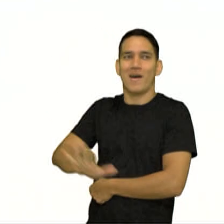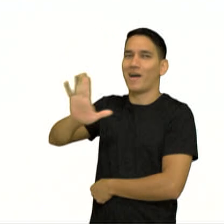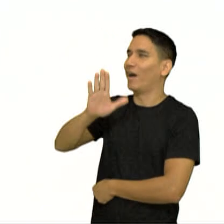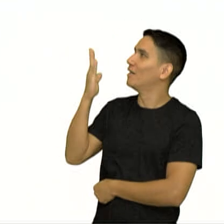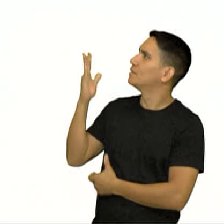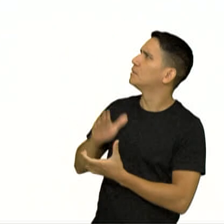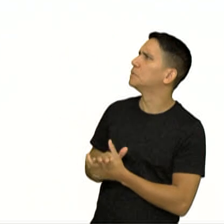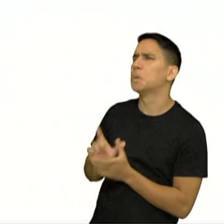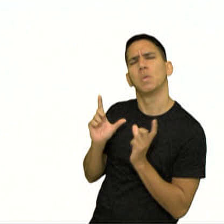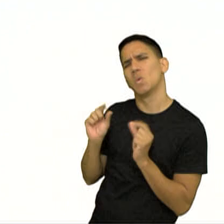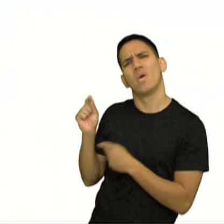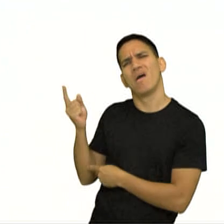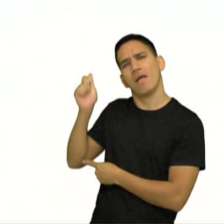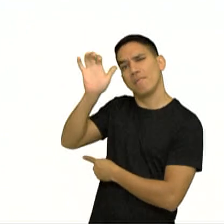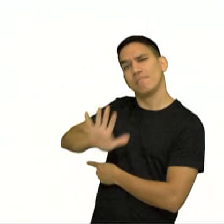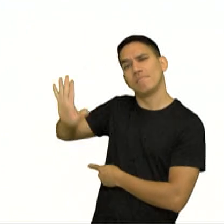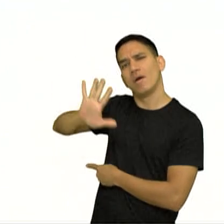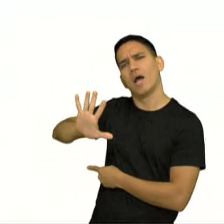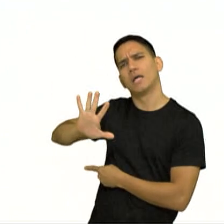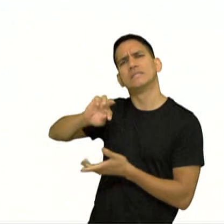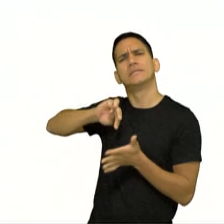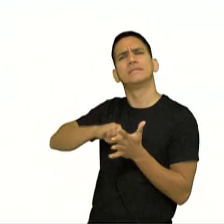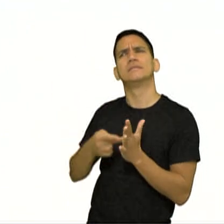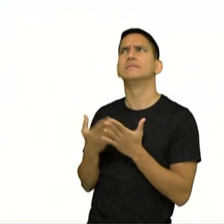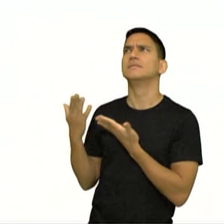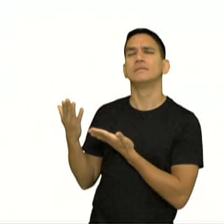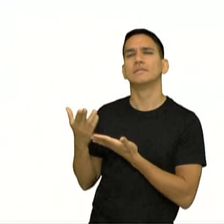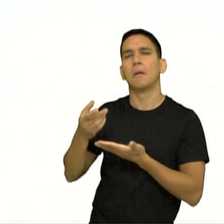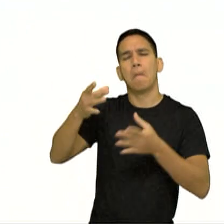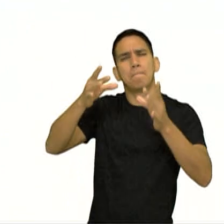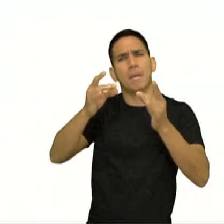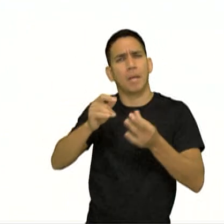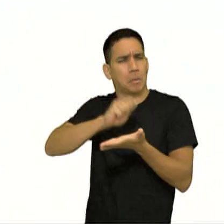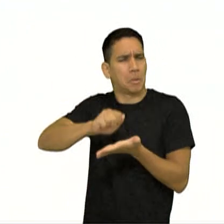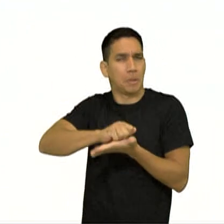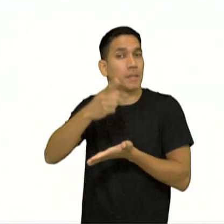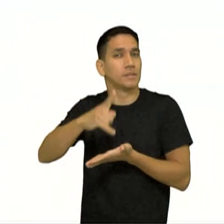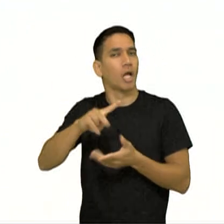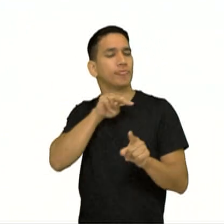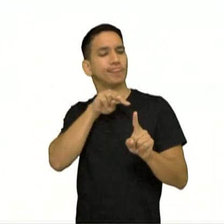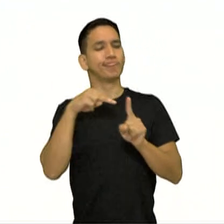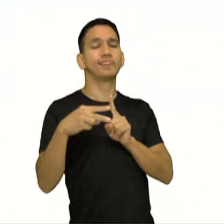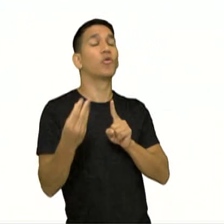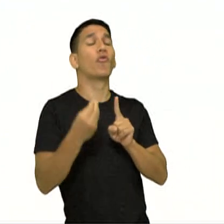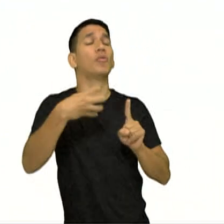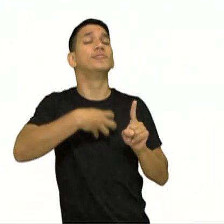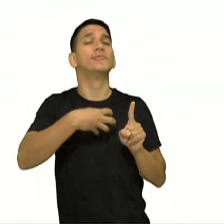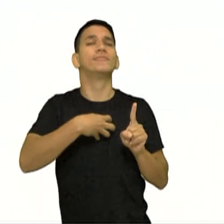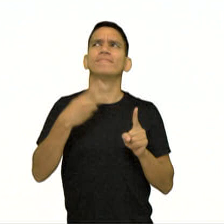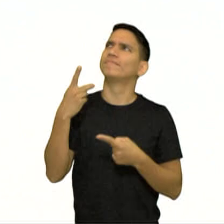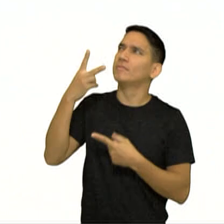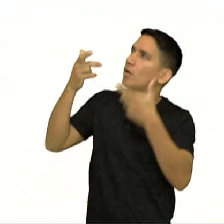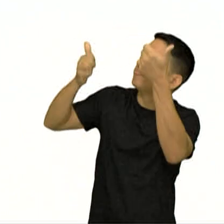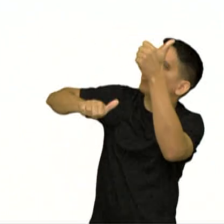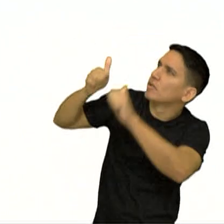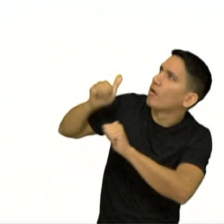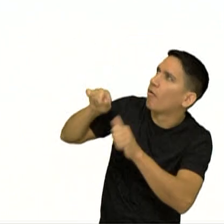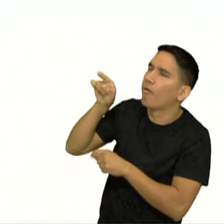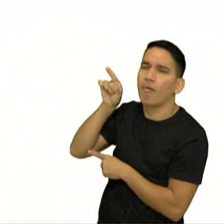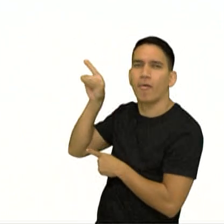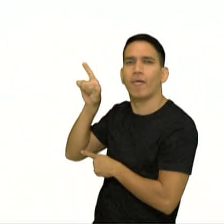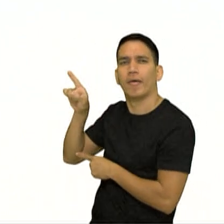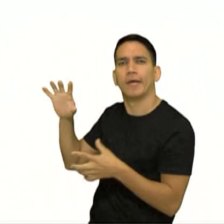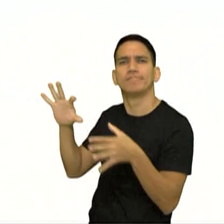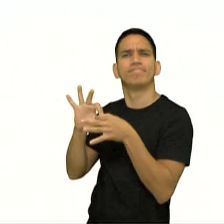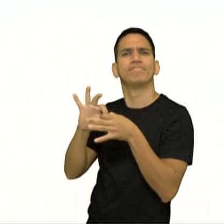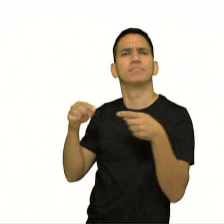O que essa imagem nos traduz? Então escreva com suas palavras, percepções após observar a imagem ao